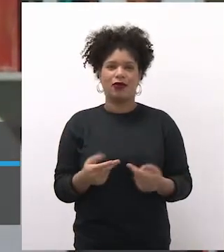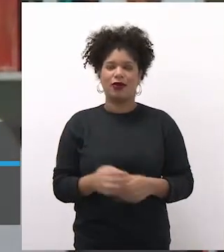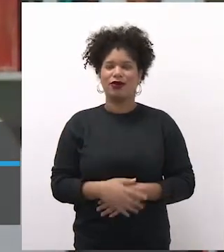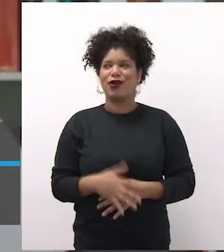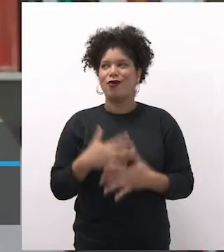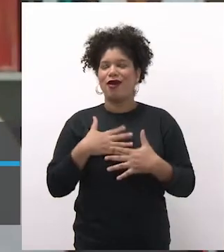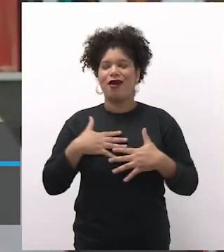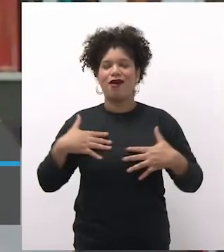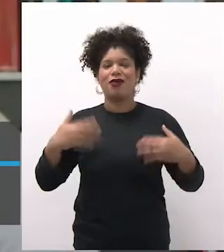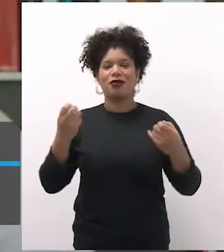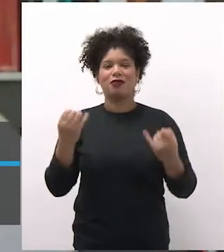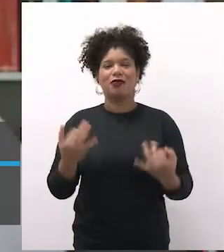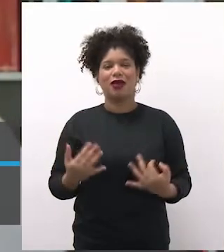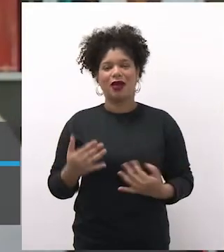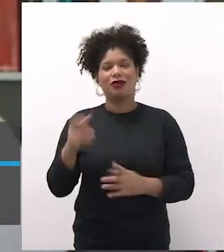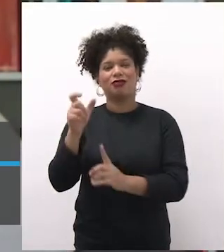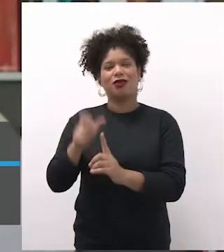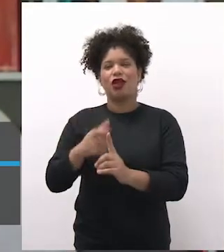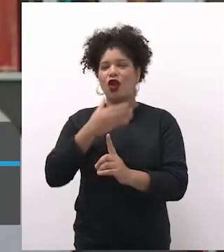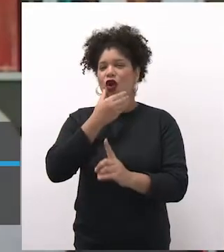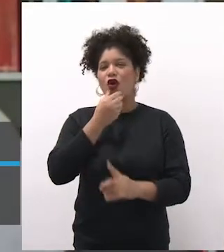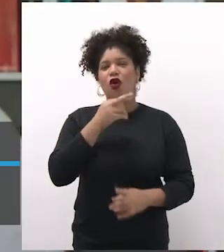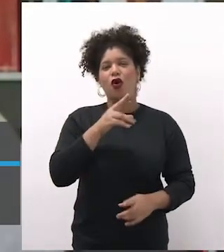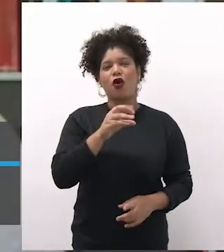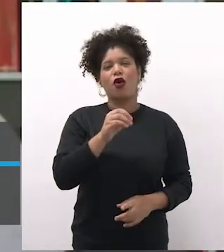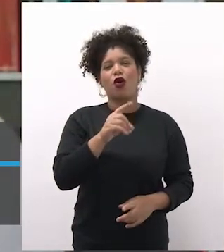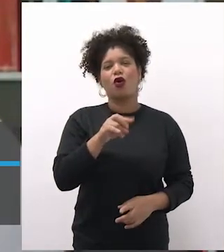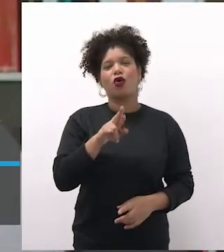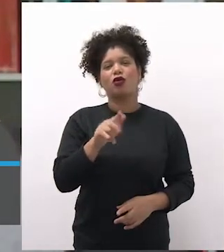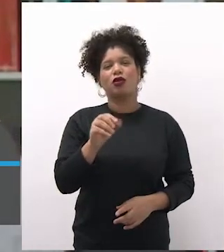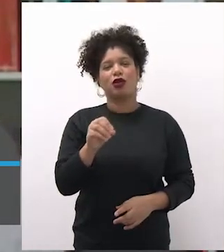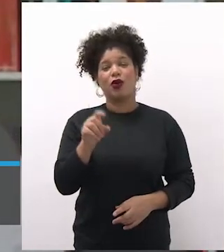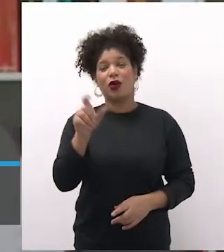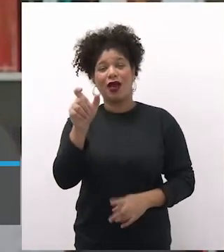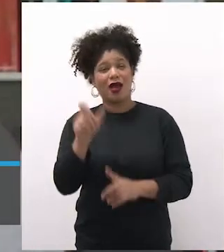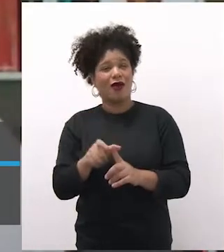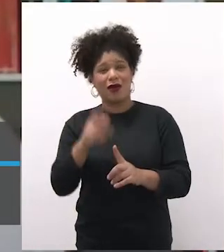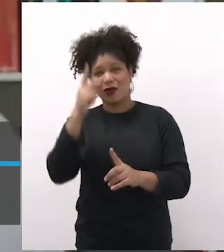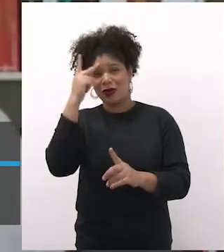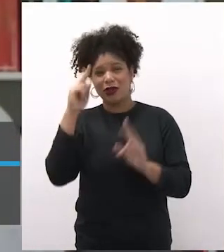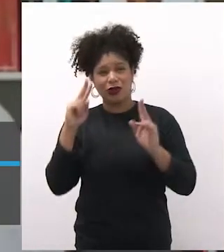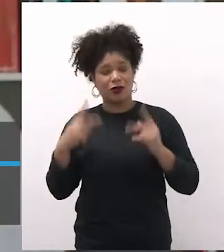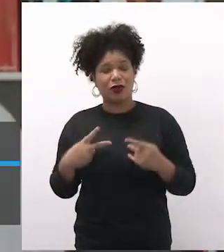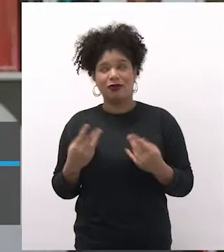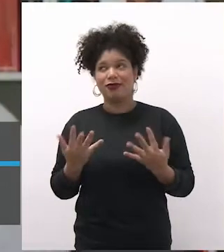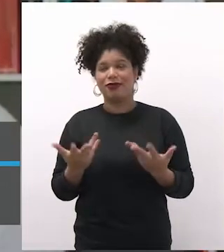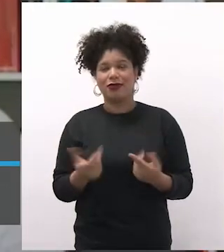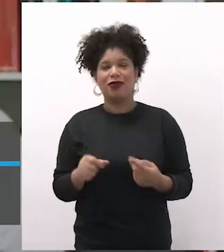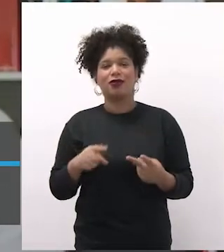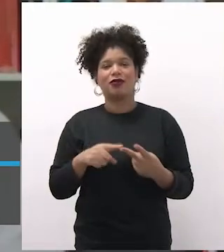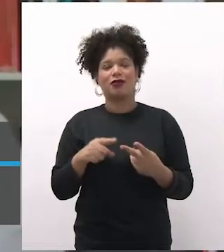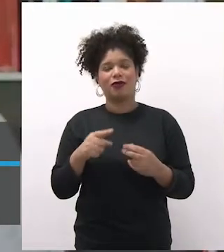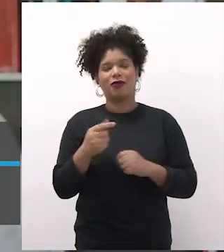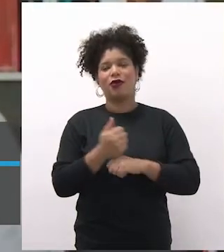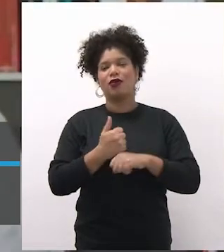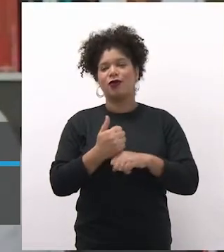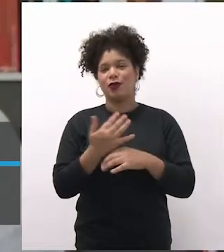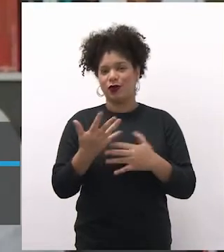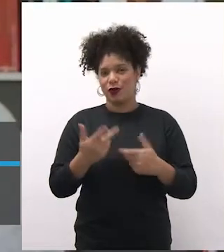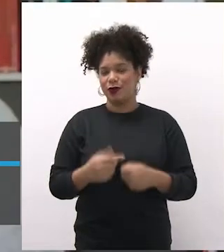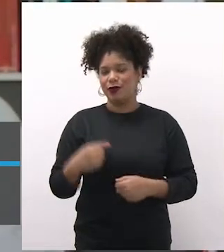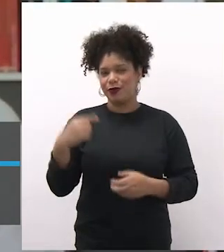Rodrigo Santana, porque ele é um ser humano e profissional incrível. É o seguinte, ele, durante a